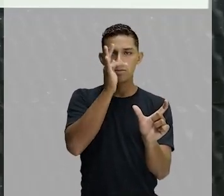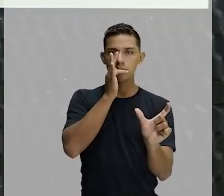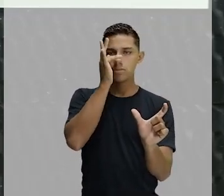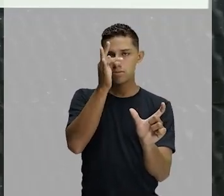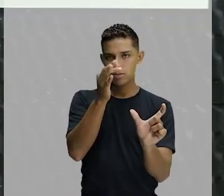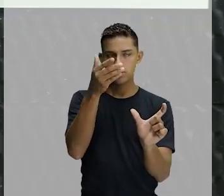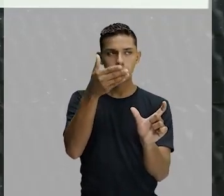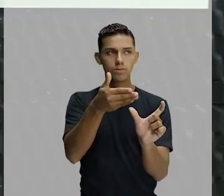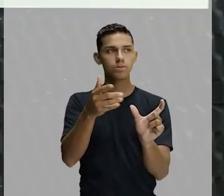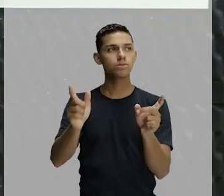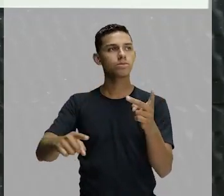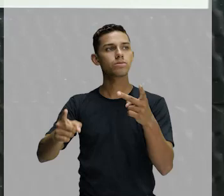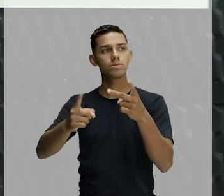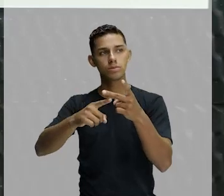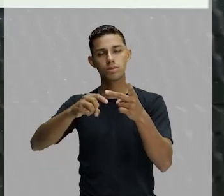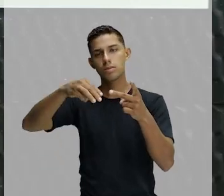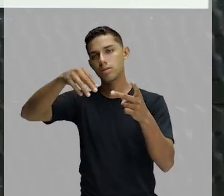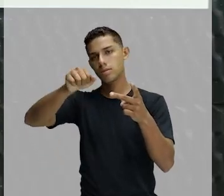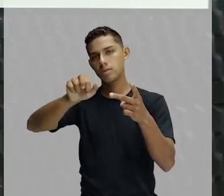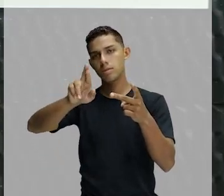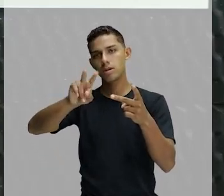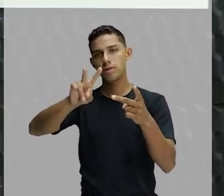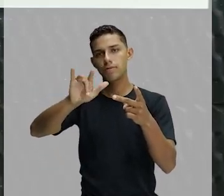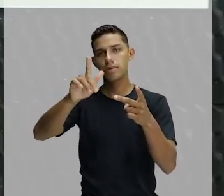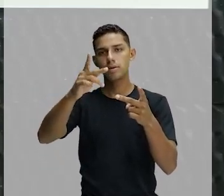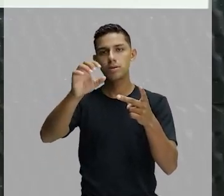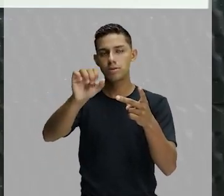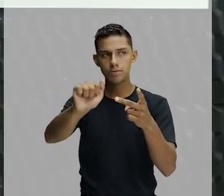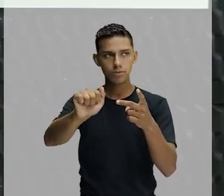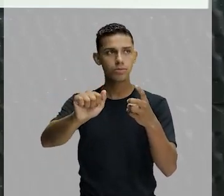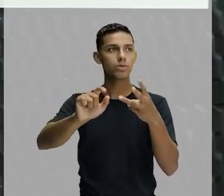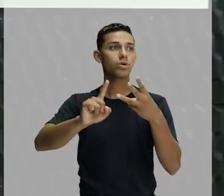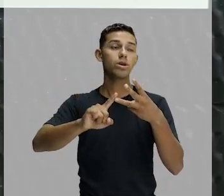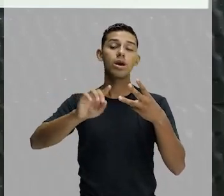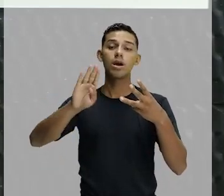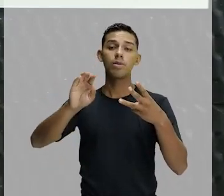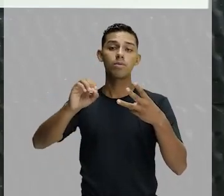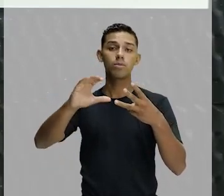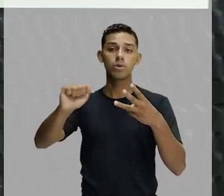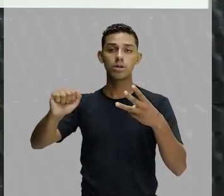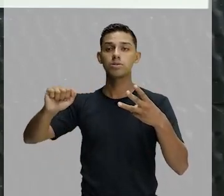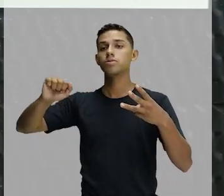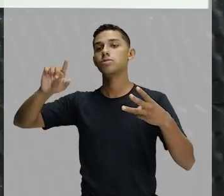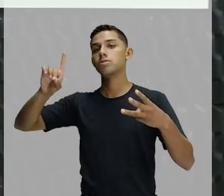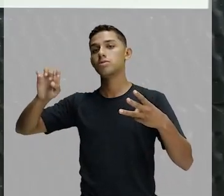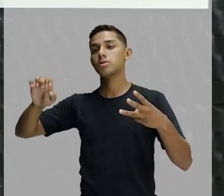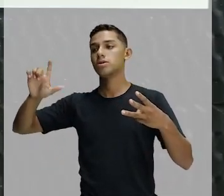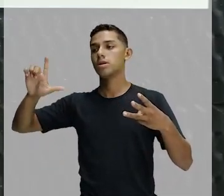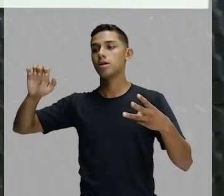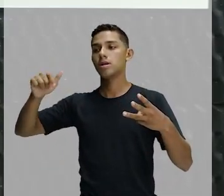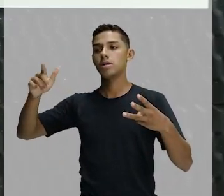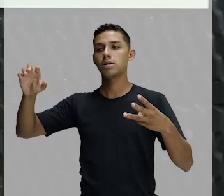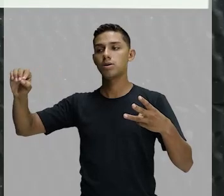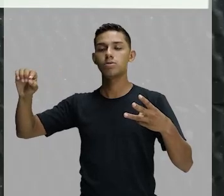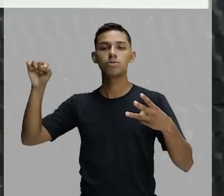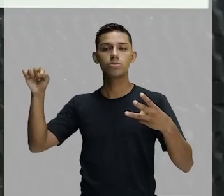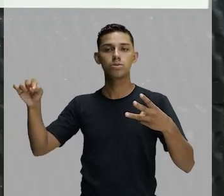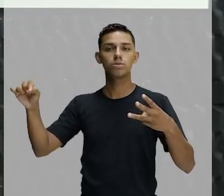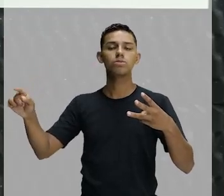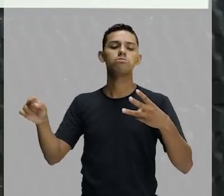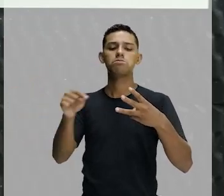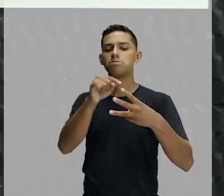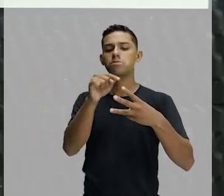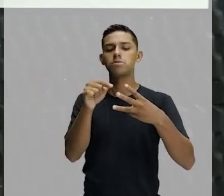maravilhas, é um outro tipo de flor, e da flor boca de leão. Todos esses tipos de flores aqui, elas apresentam